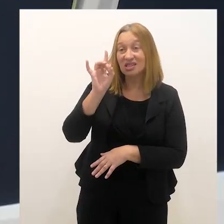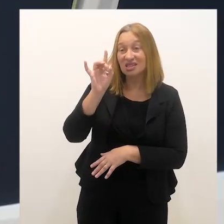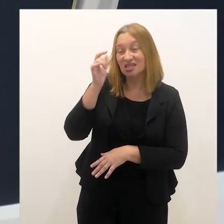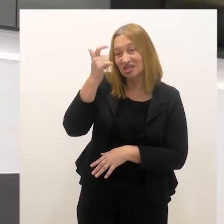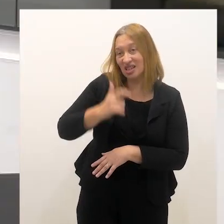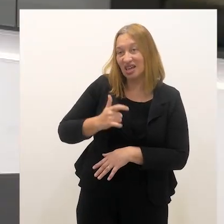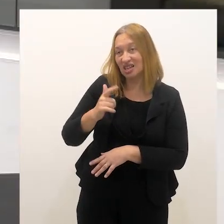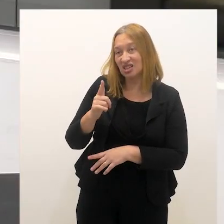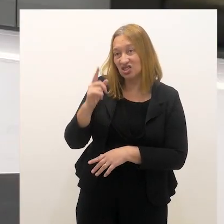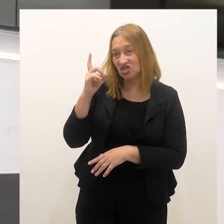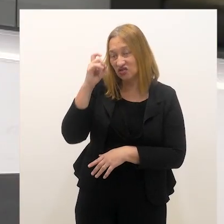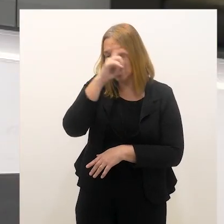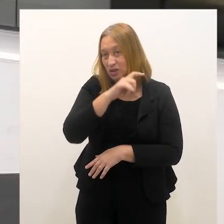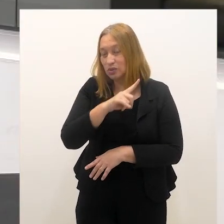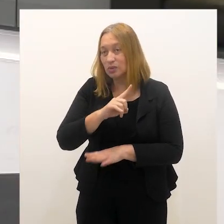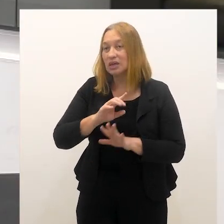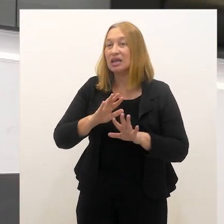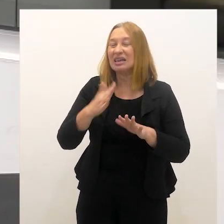né? Entendo.